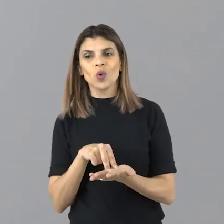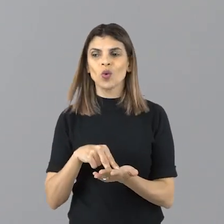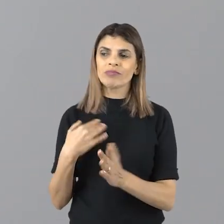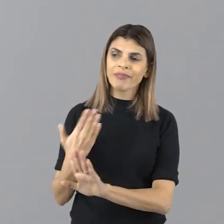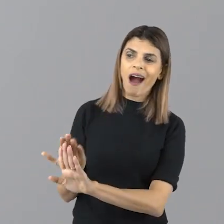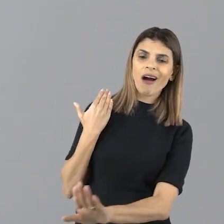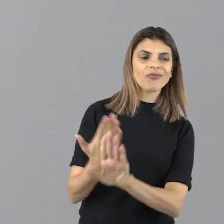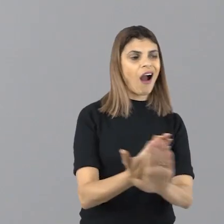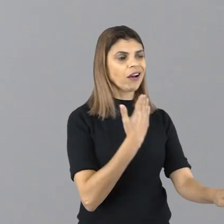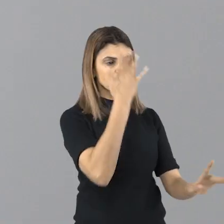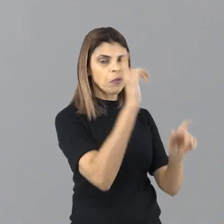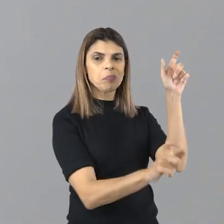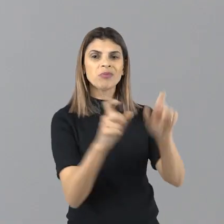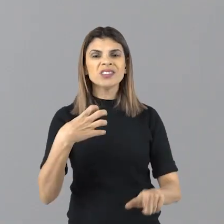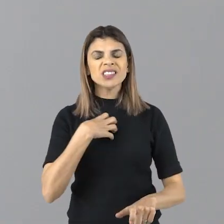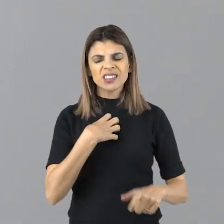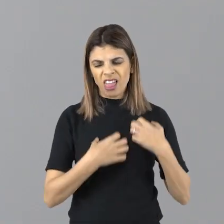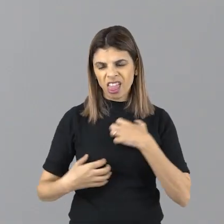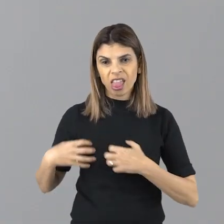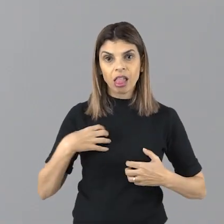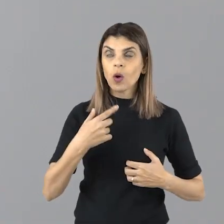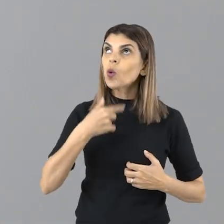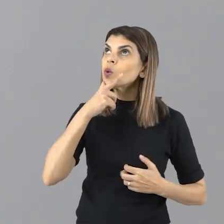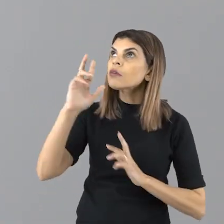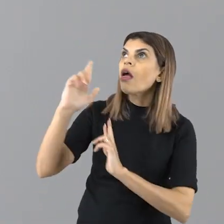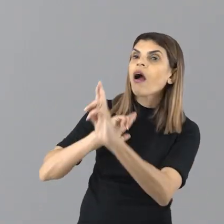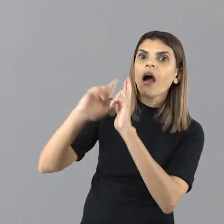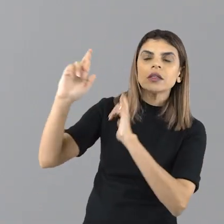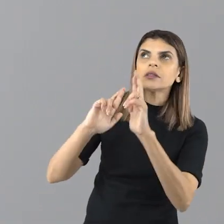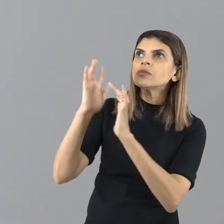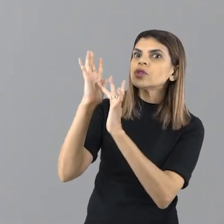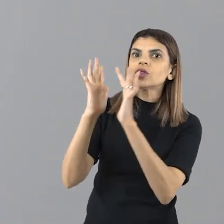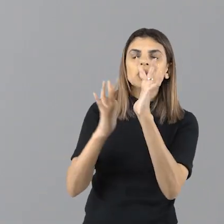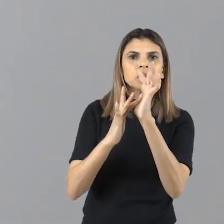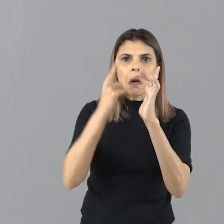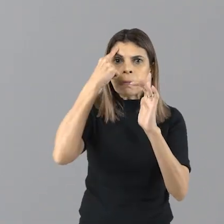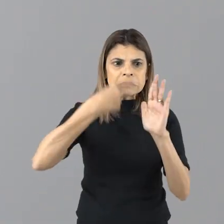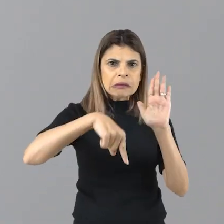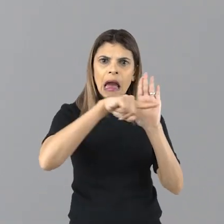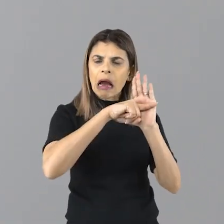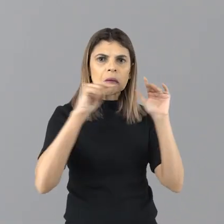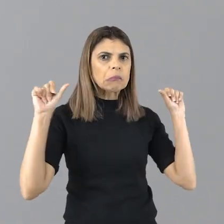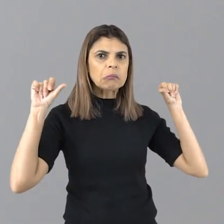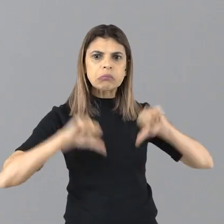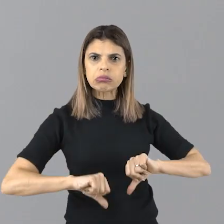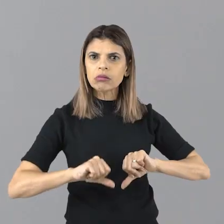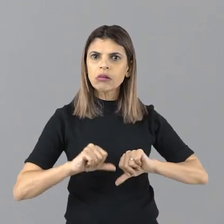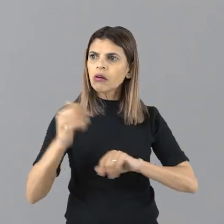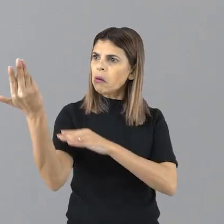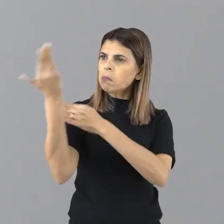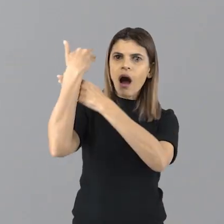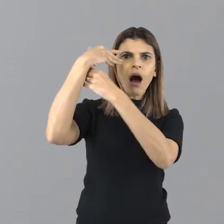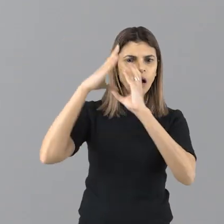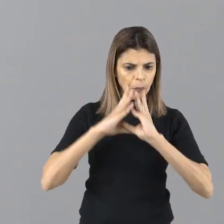eu afastava as pessoas e, além disso, era infeliz. Quando comecei uma relação com Jesus, muitos desses pensamentos desapareceram. O